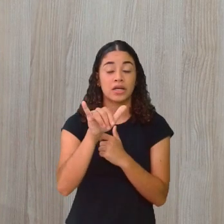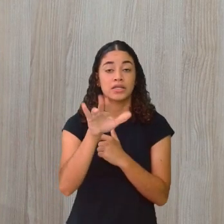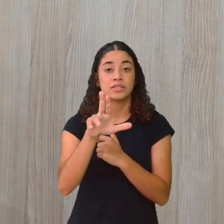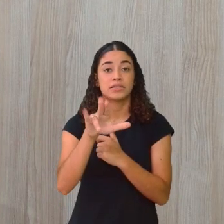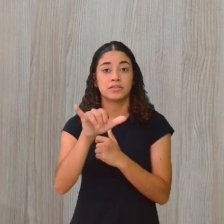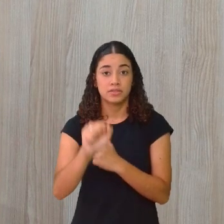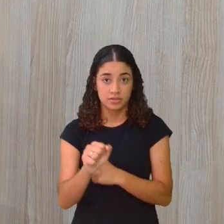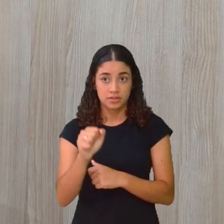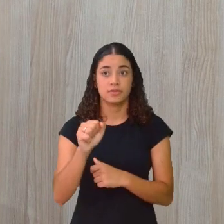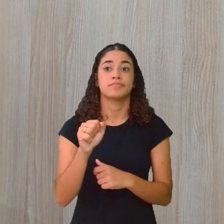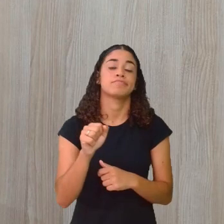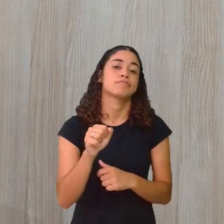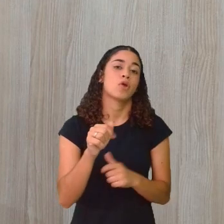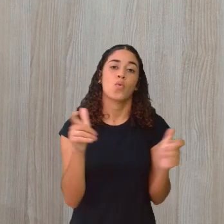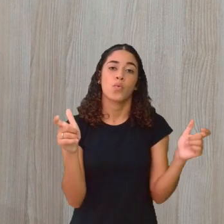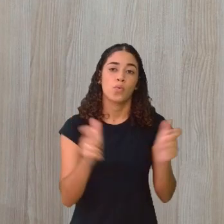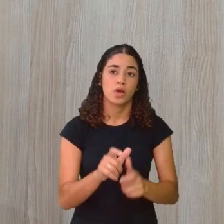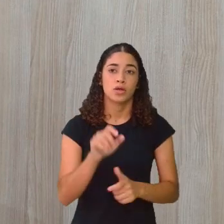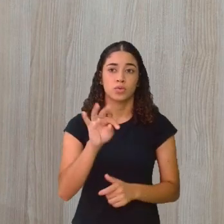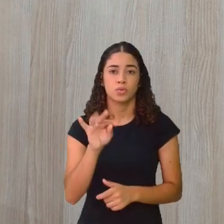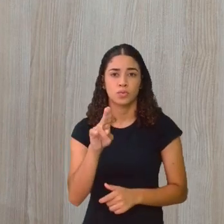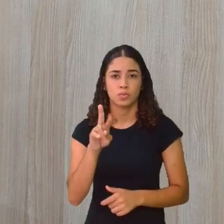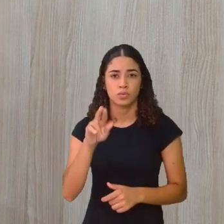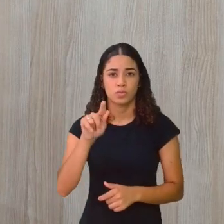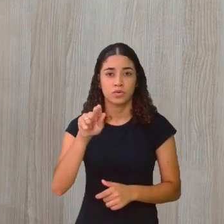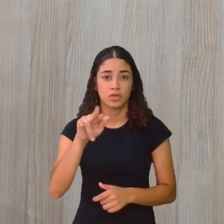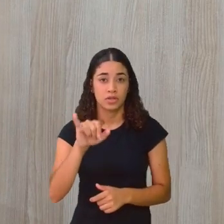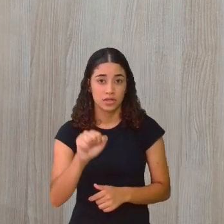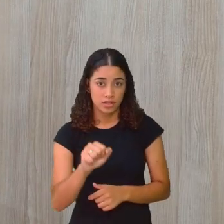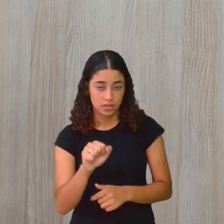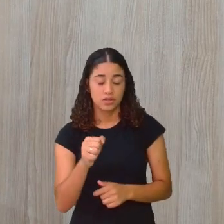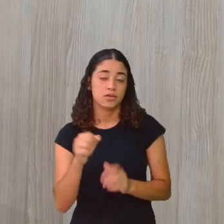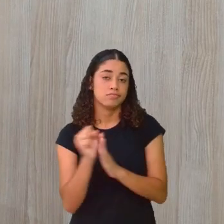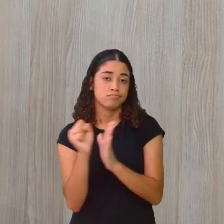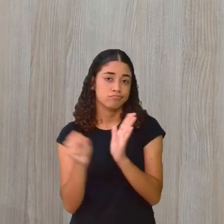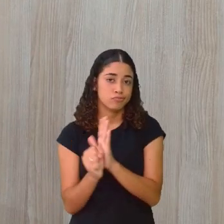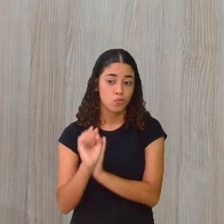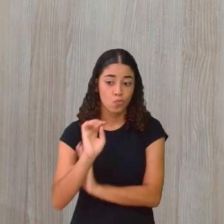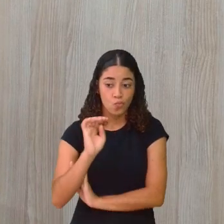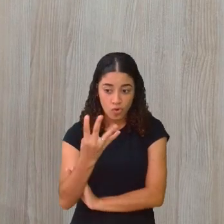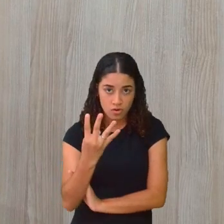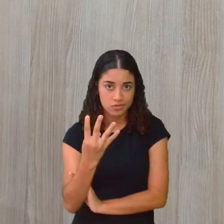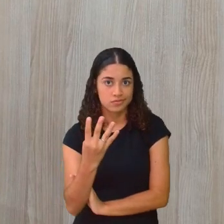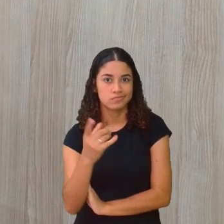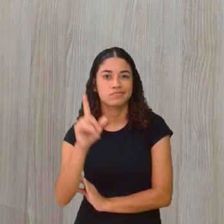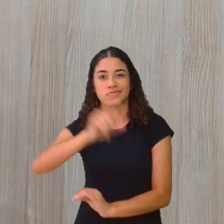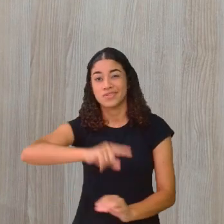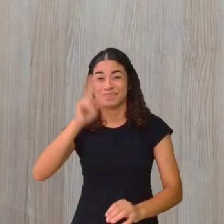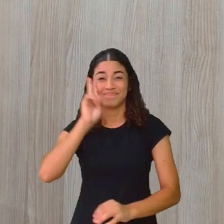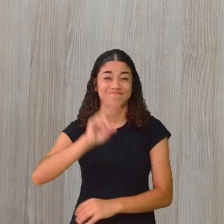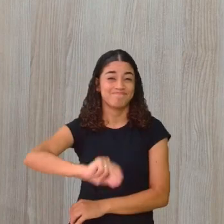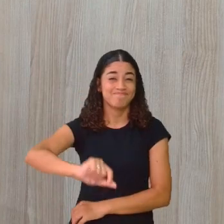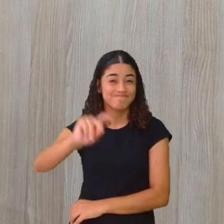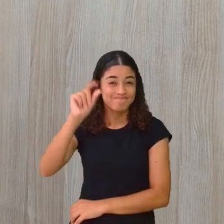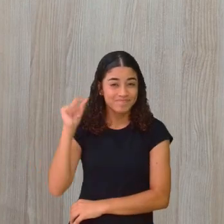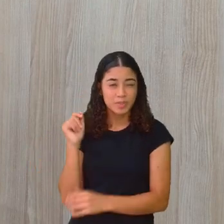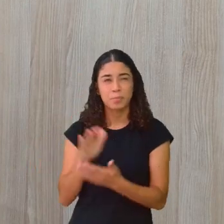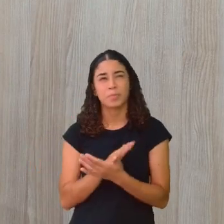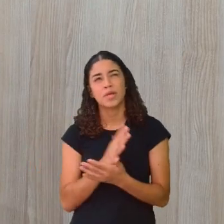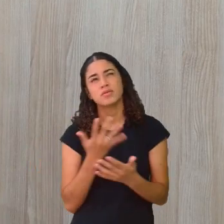Turquia, por volta do século IV. Então veja que a história dele é uma história bem antiga. Século IV, ali entre os